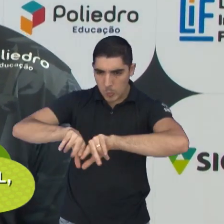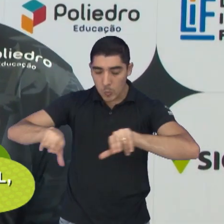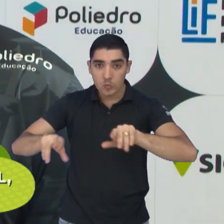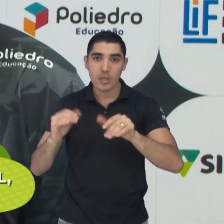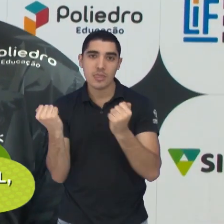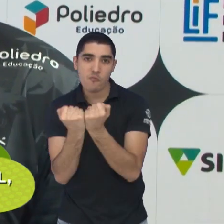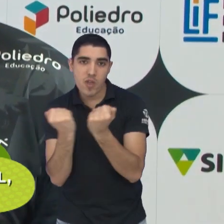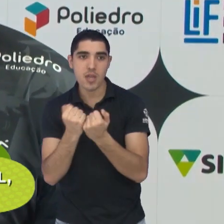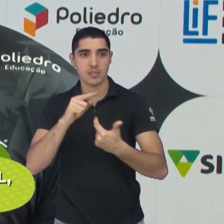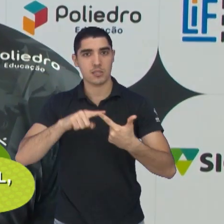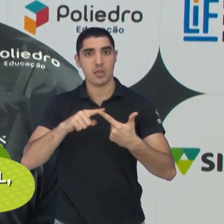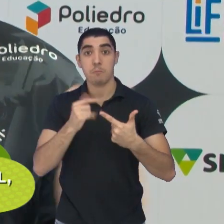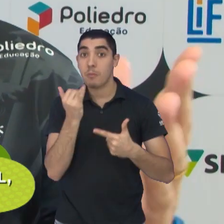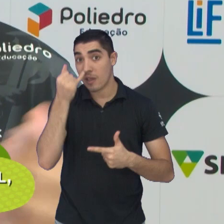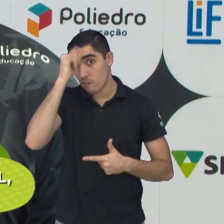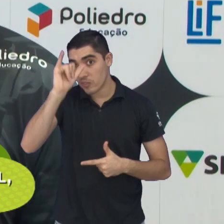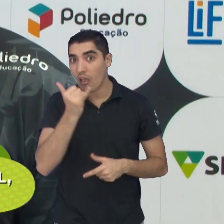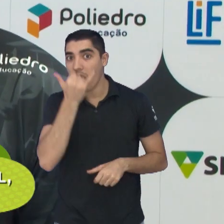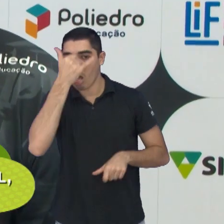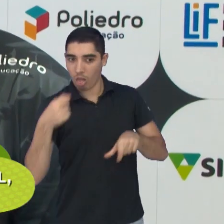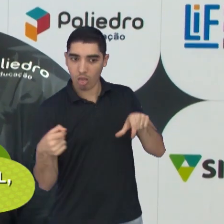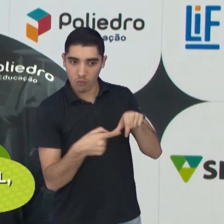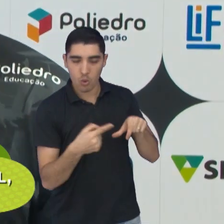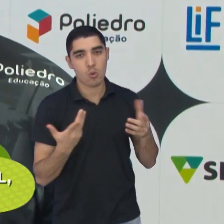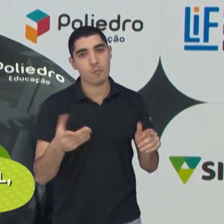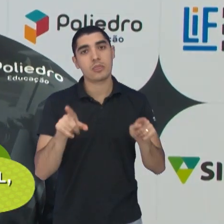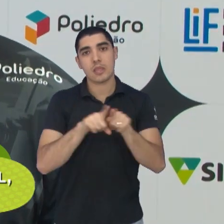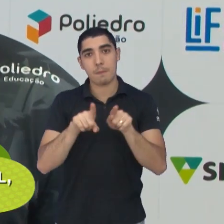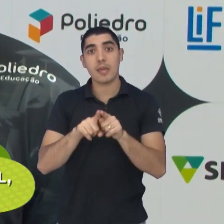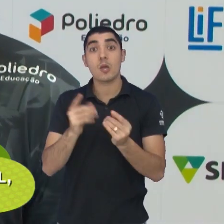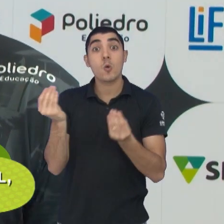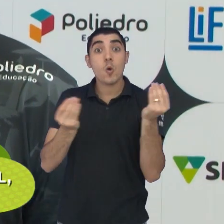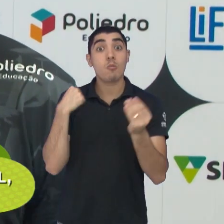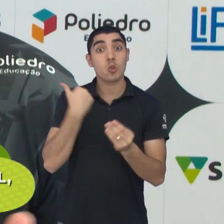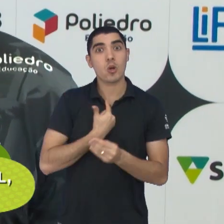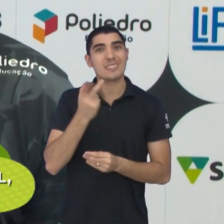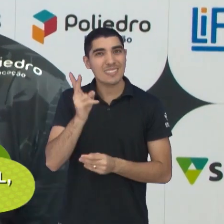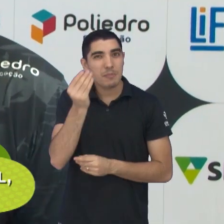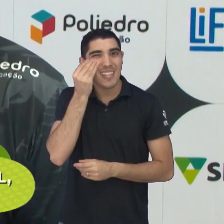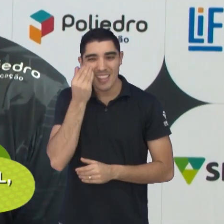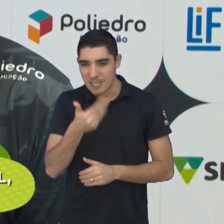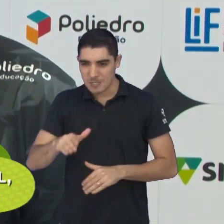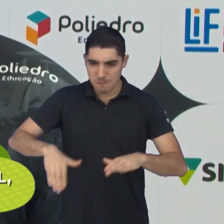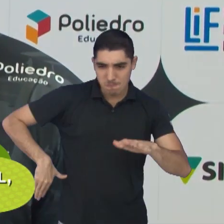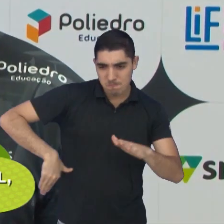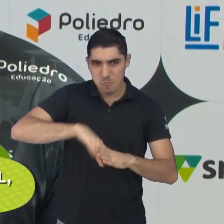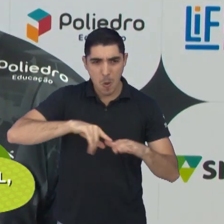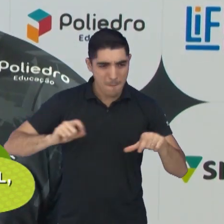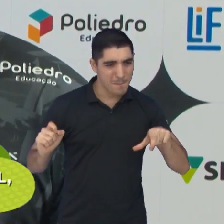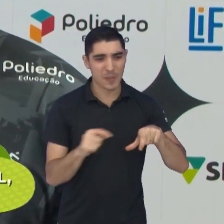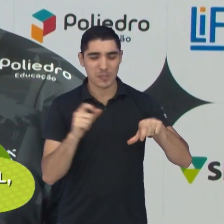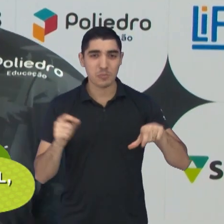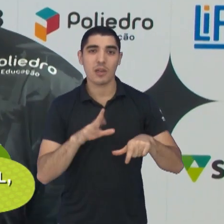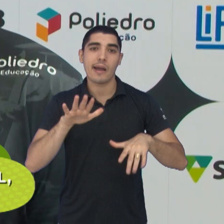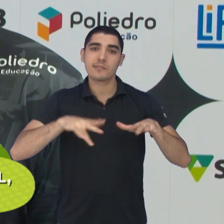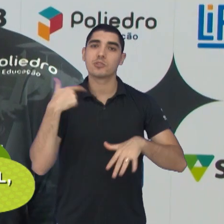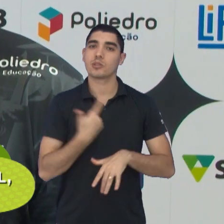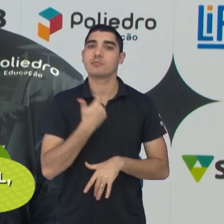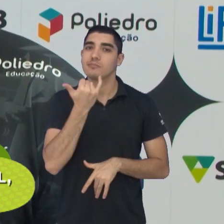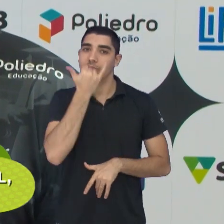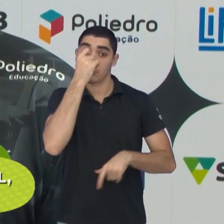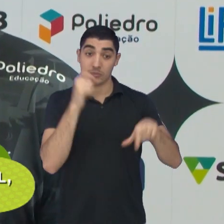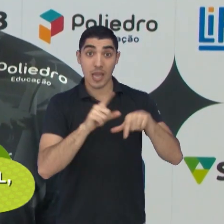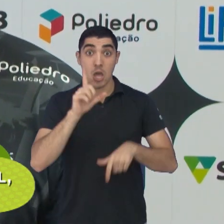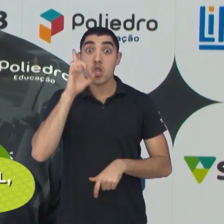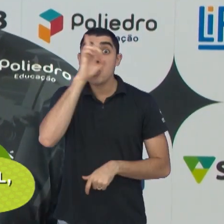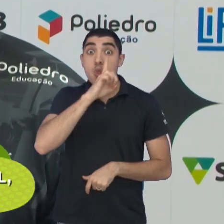se repetindo. Finalização, a gente cria muito, mas peca lá no ataque. E aí a partir de domingo que a gente